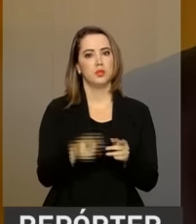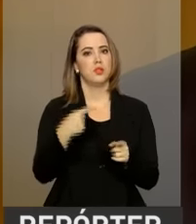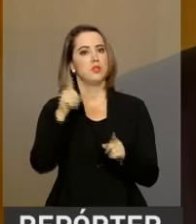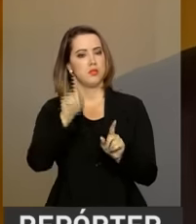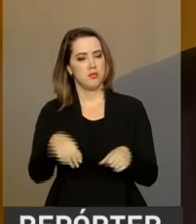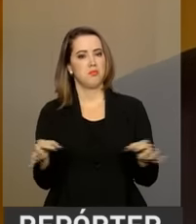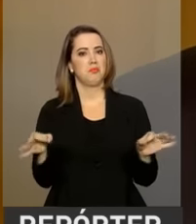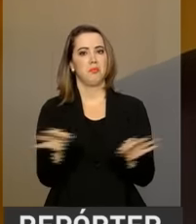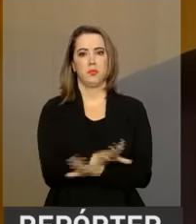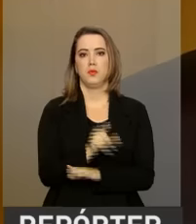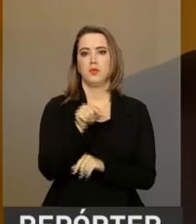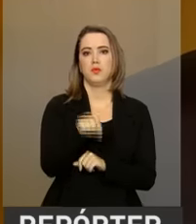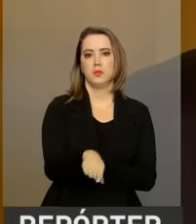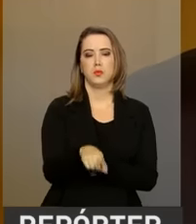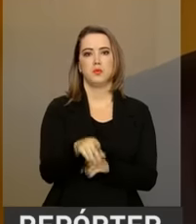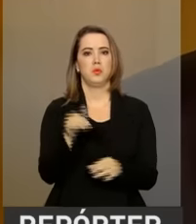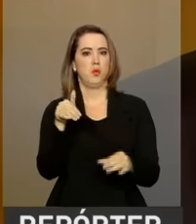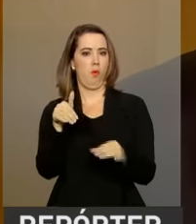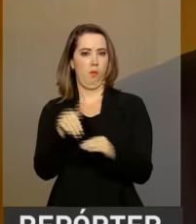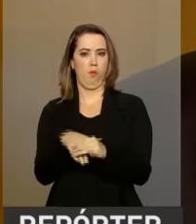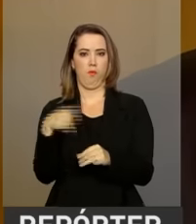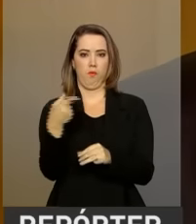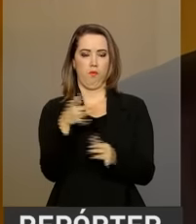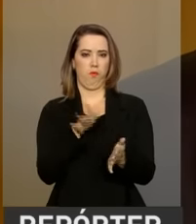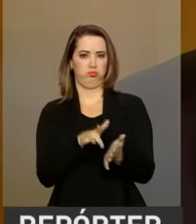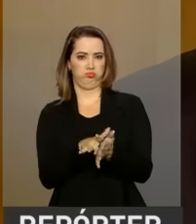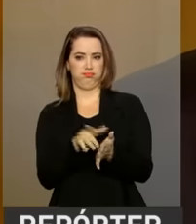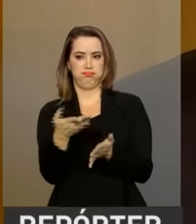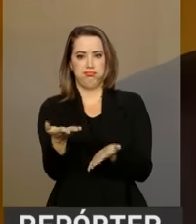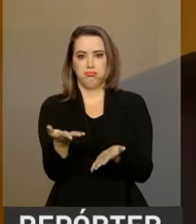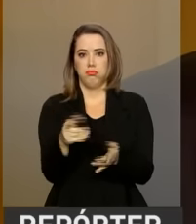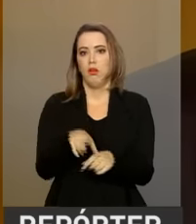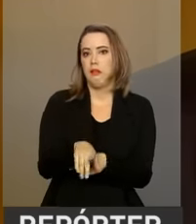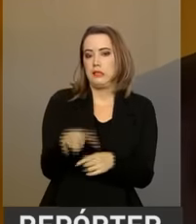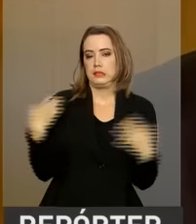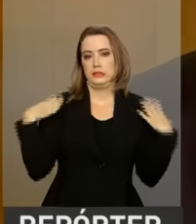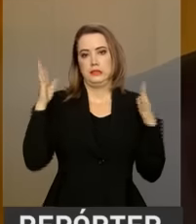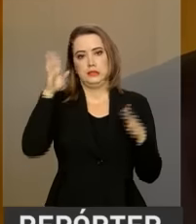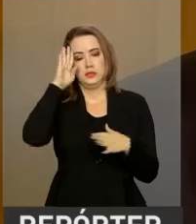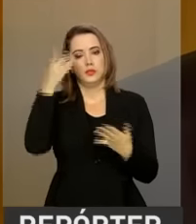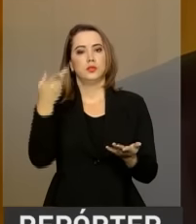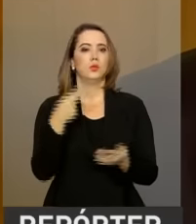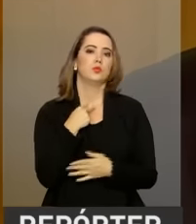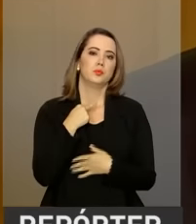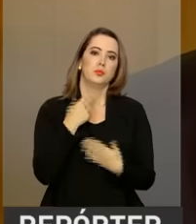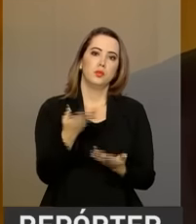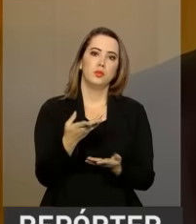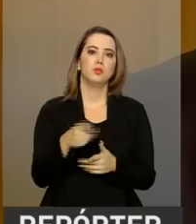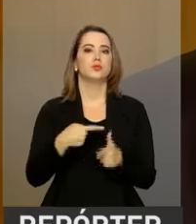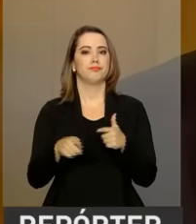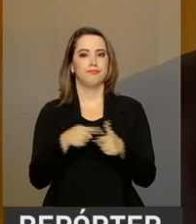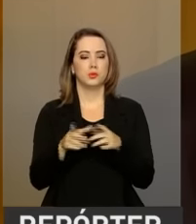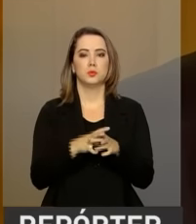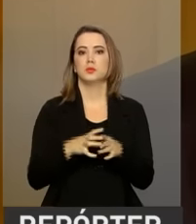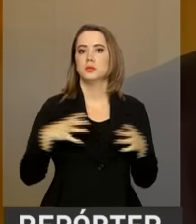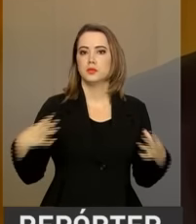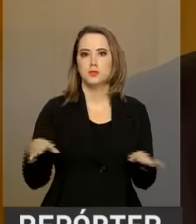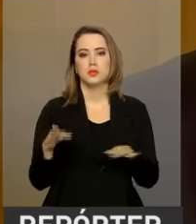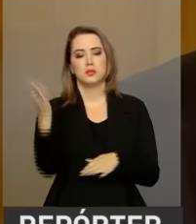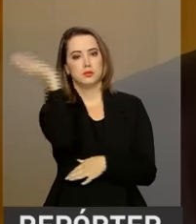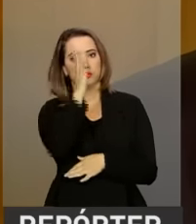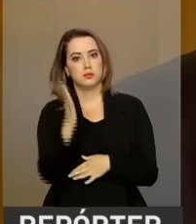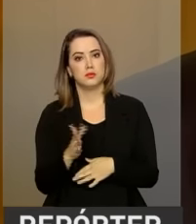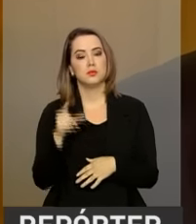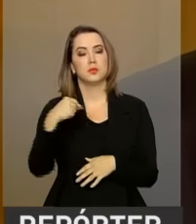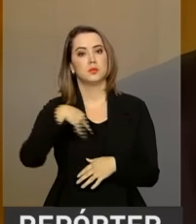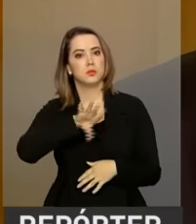dar fim há um voto de desconfiança nas Forças Armadas e um sério risco para a democracia brasileira